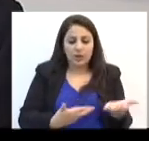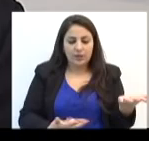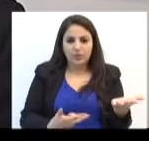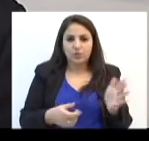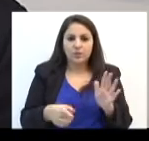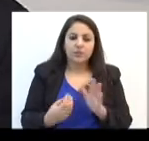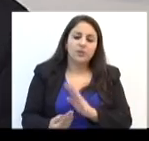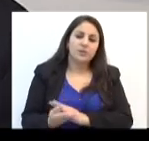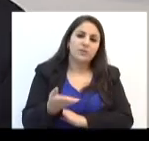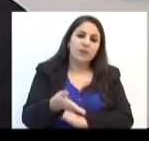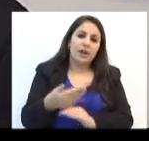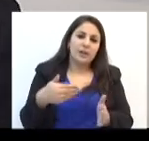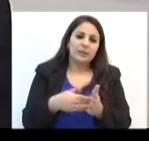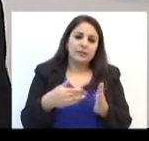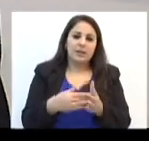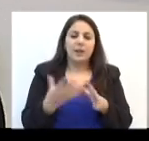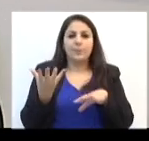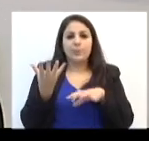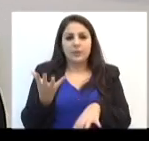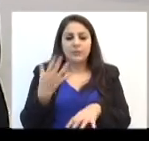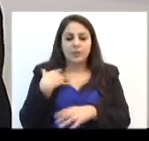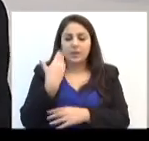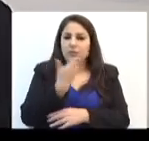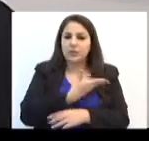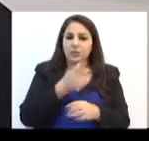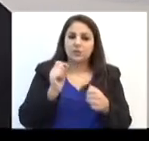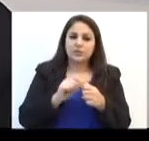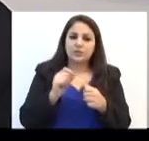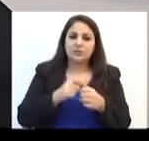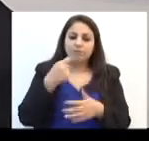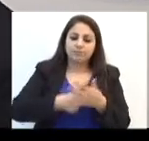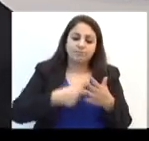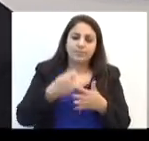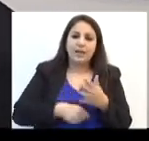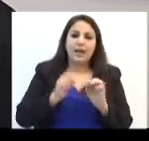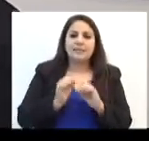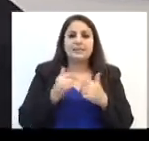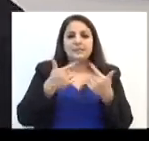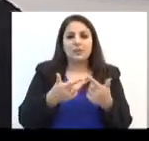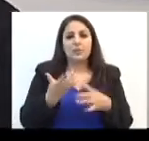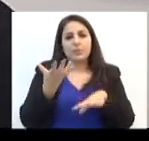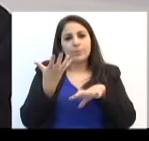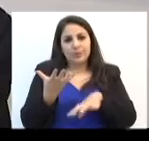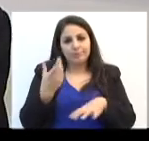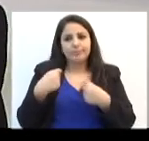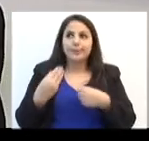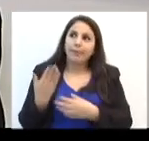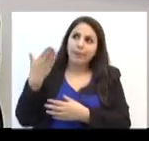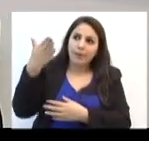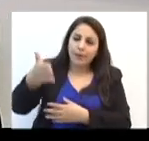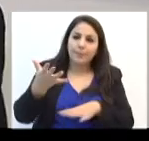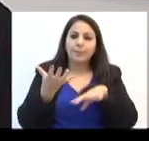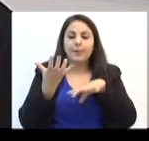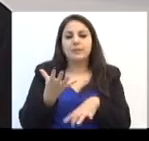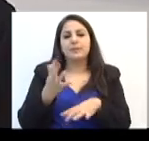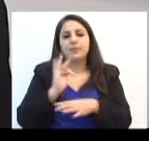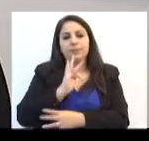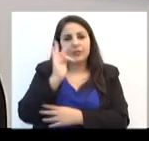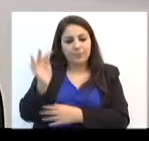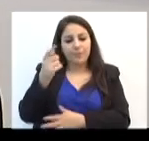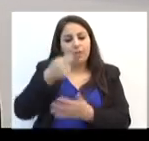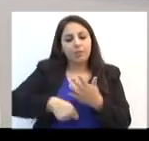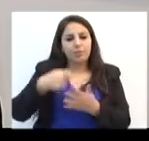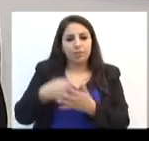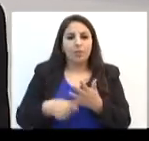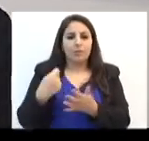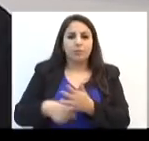vai a Brasília, e nós vamos ter que fazer uma ação em Brasília. Nós vamos ter que ir lá na esfera federal para